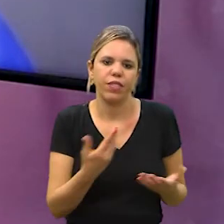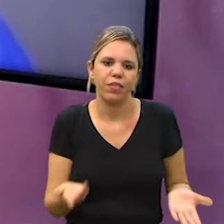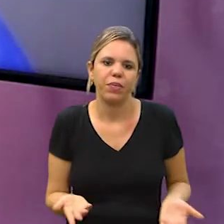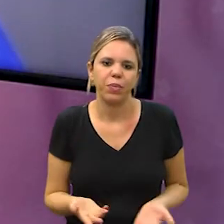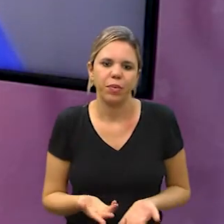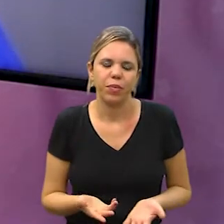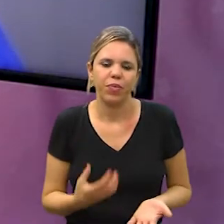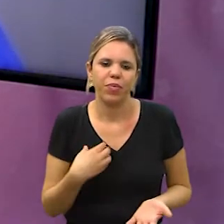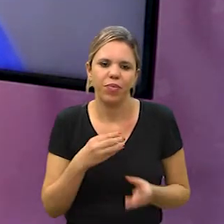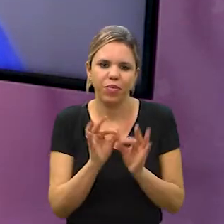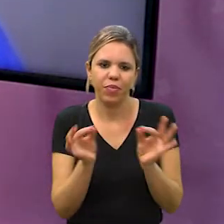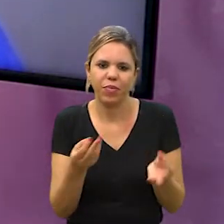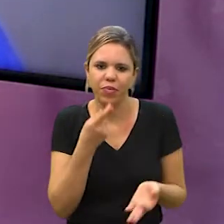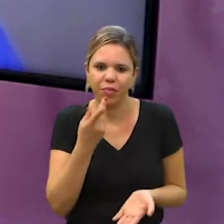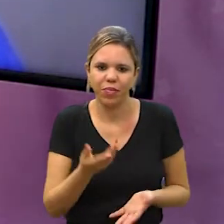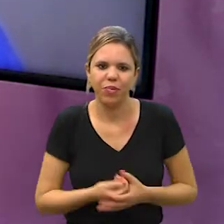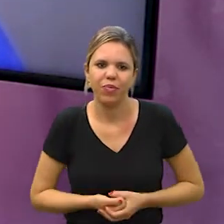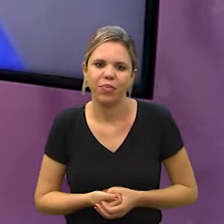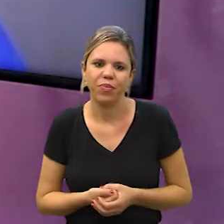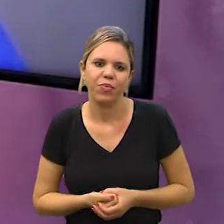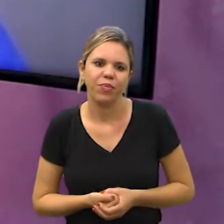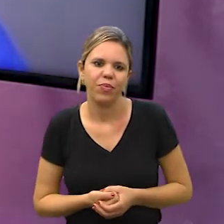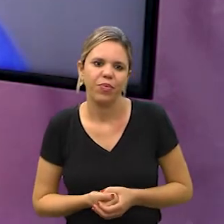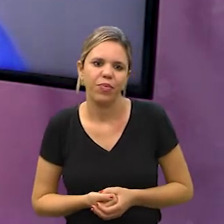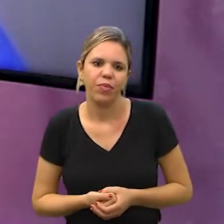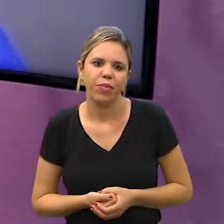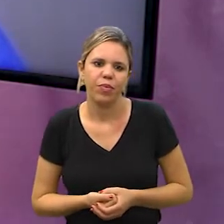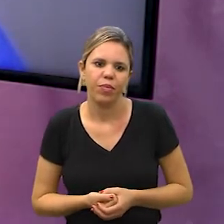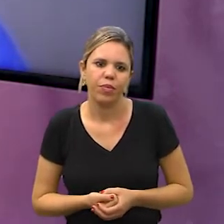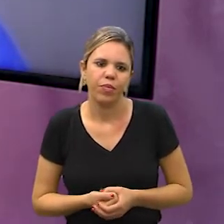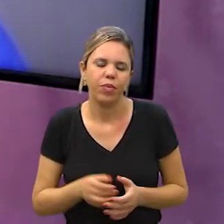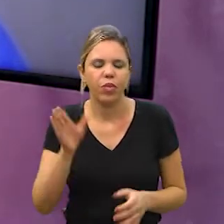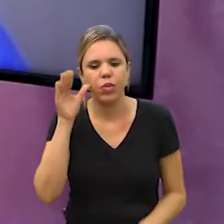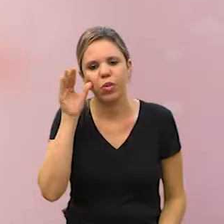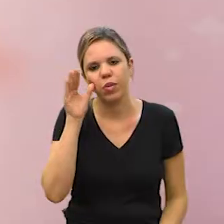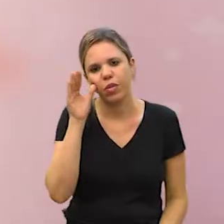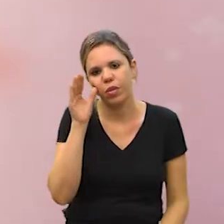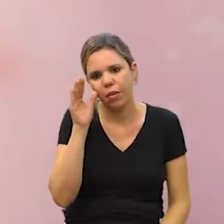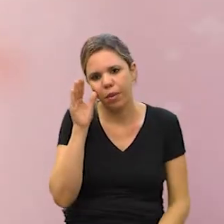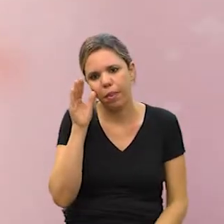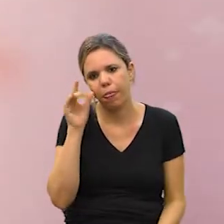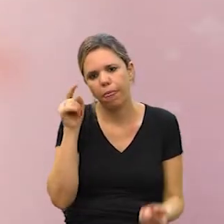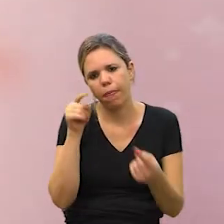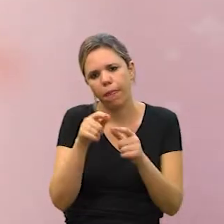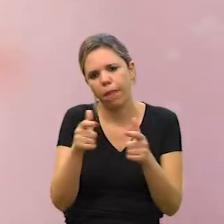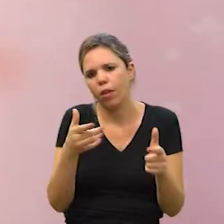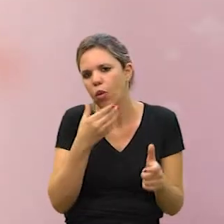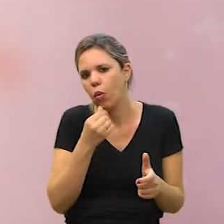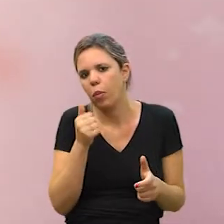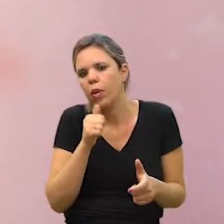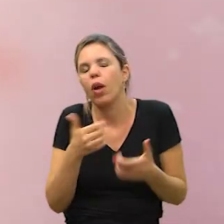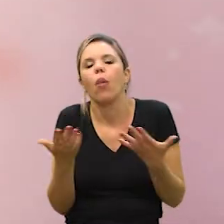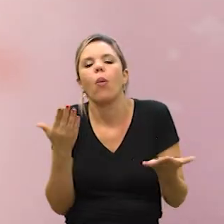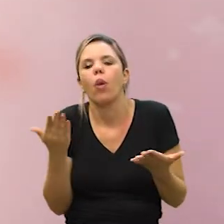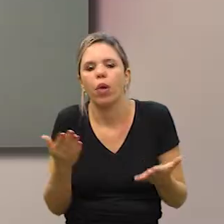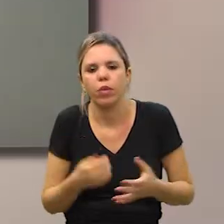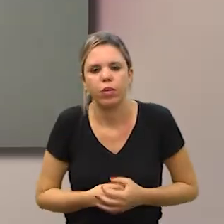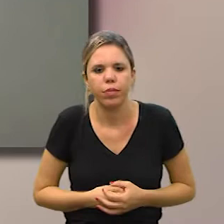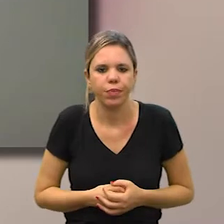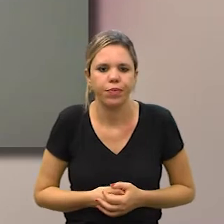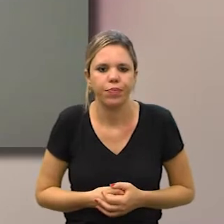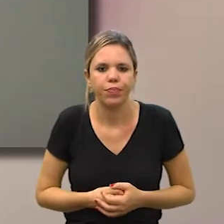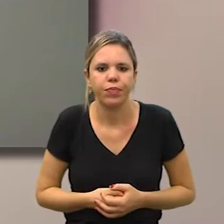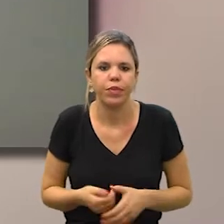um jeito mais delicado né não tem uma curiosidade atinge mais homens ou mulheres